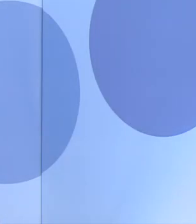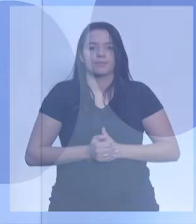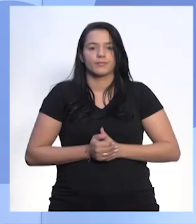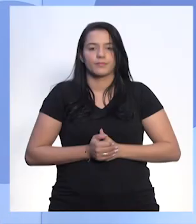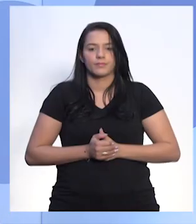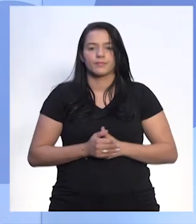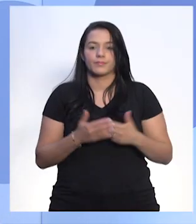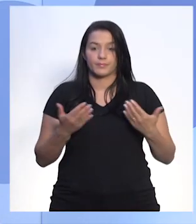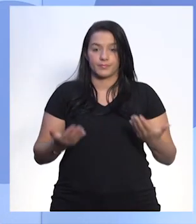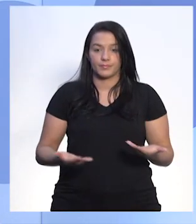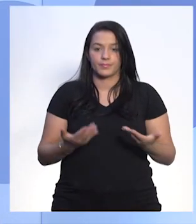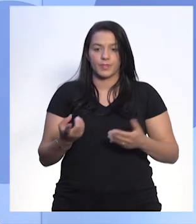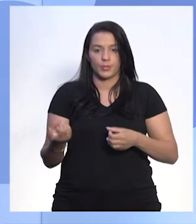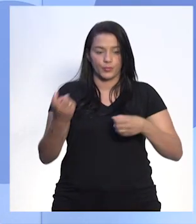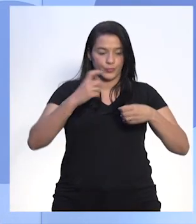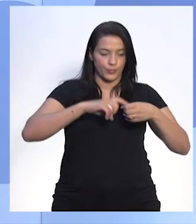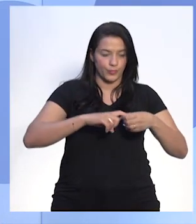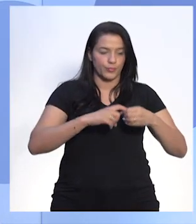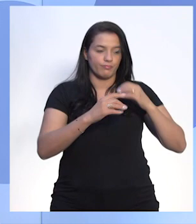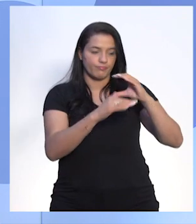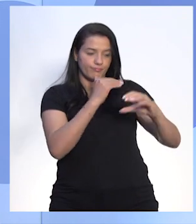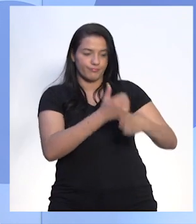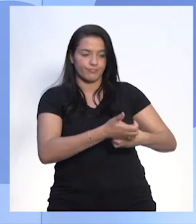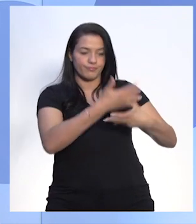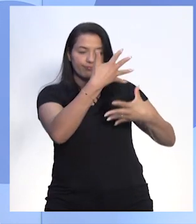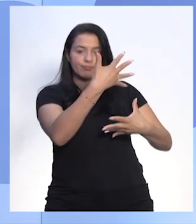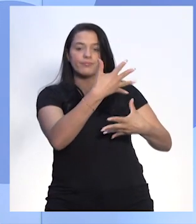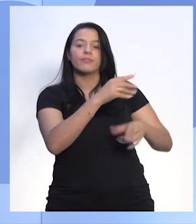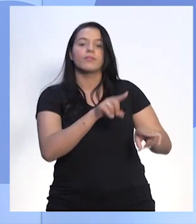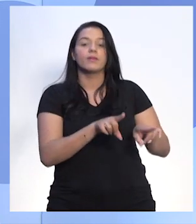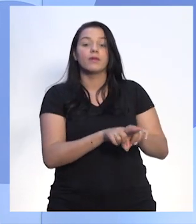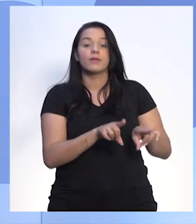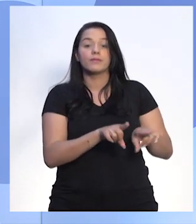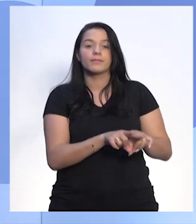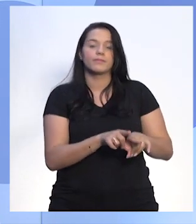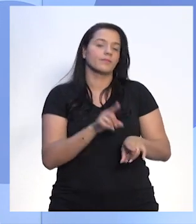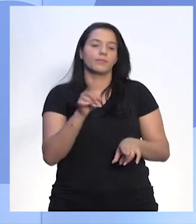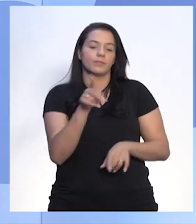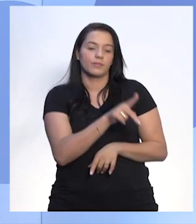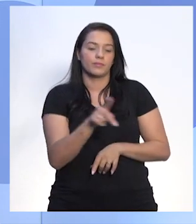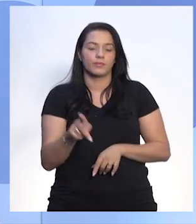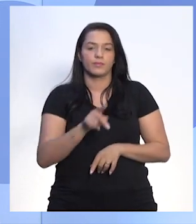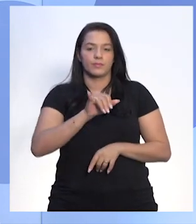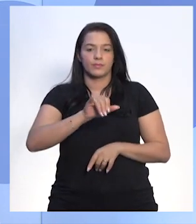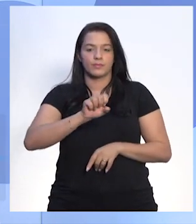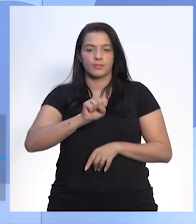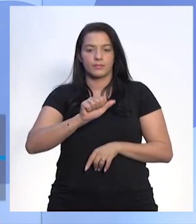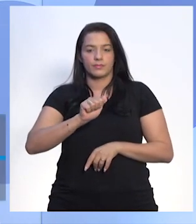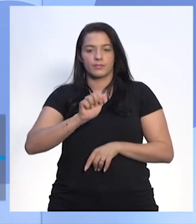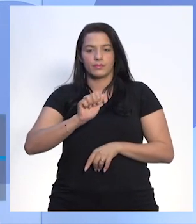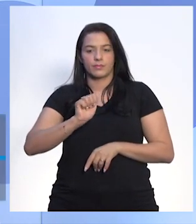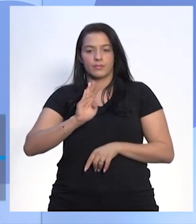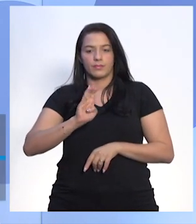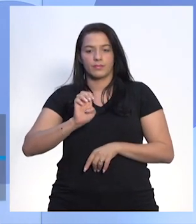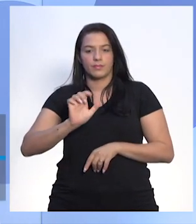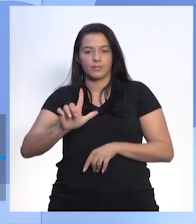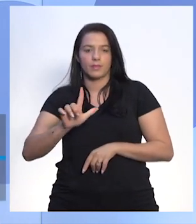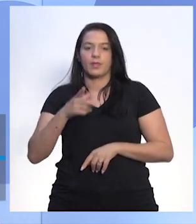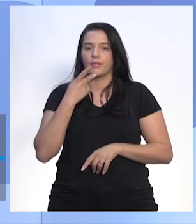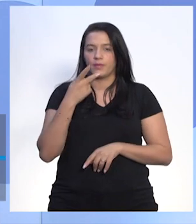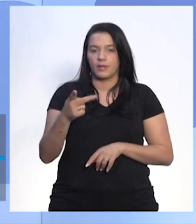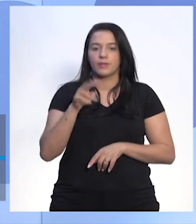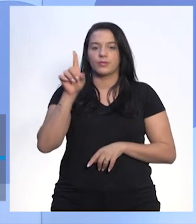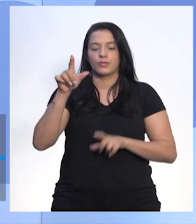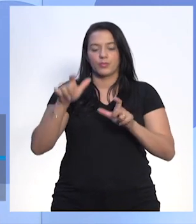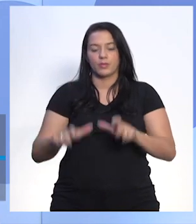Jonas, retornamos com as interações aqui. Mais uma vez, professora Isabel, lá do SAB, de Votuporanga, com os seus alunos